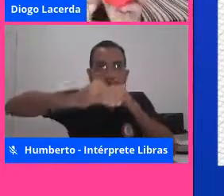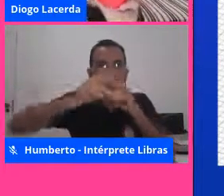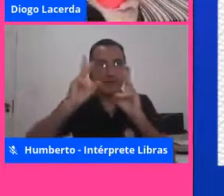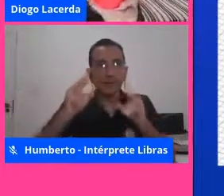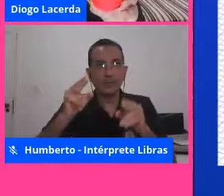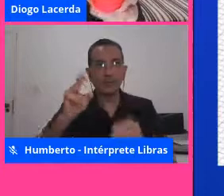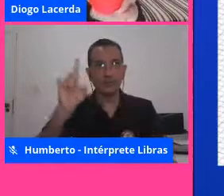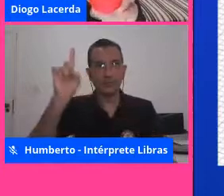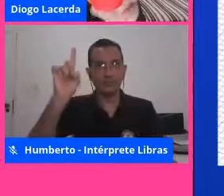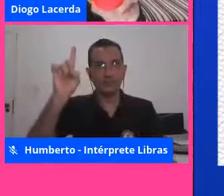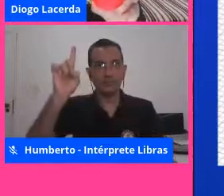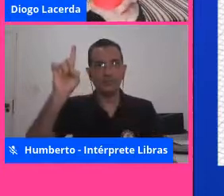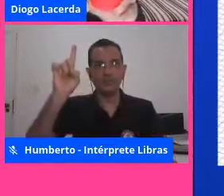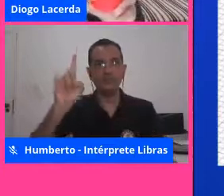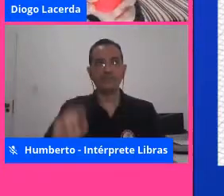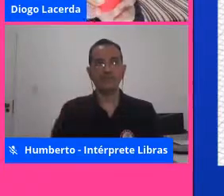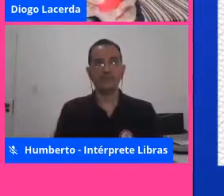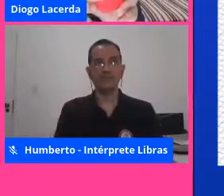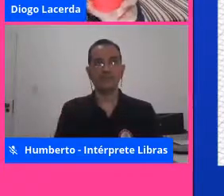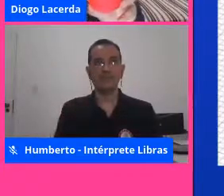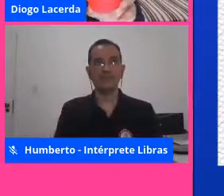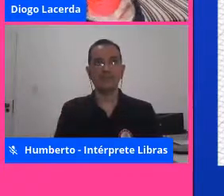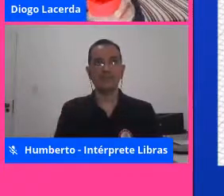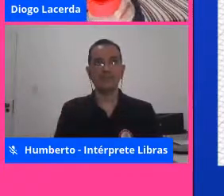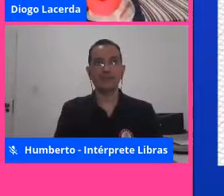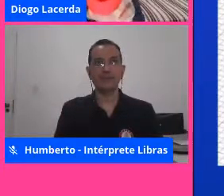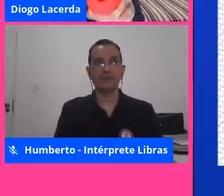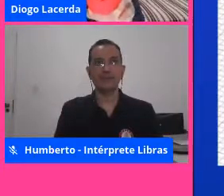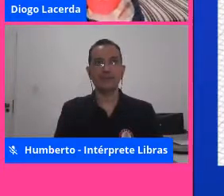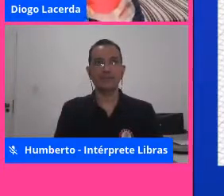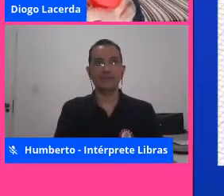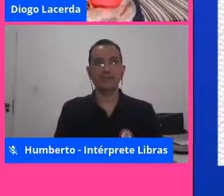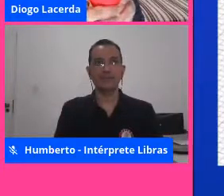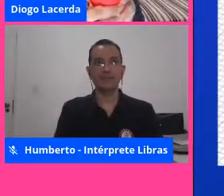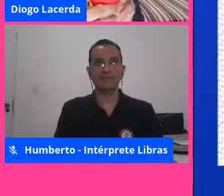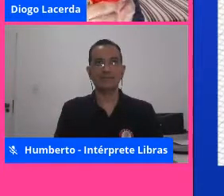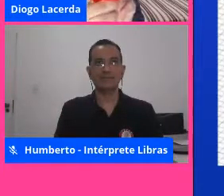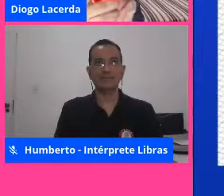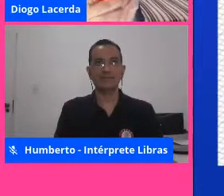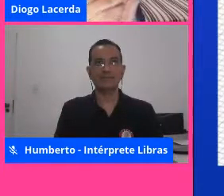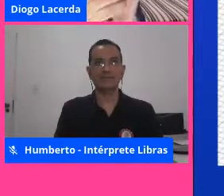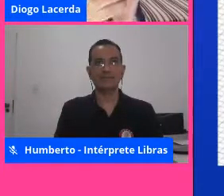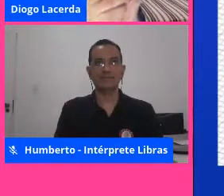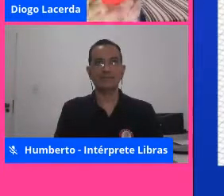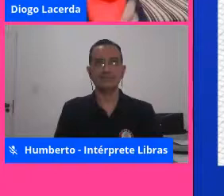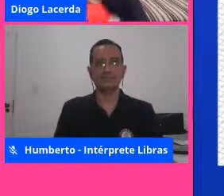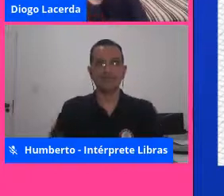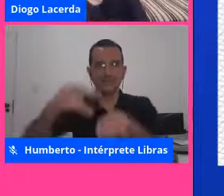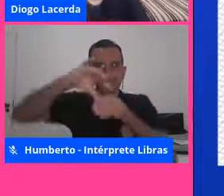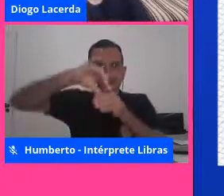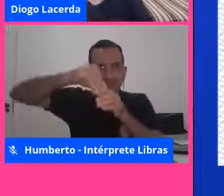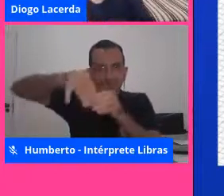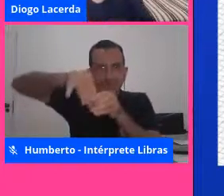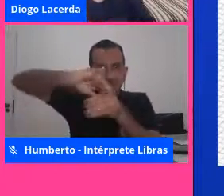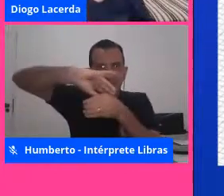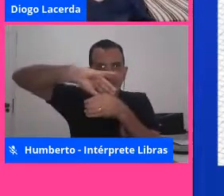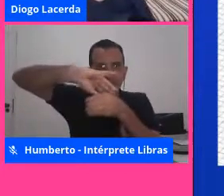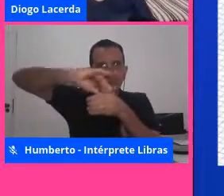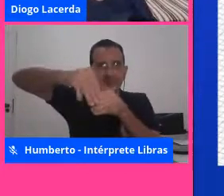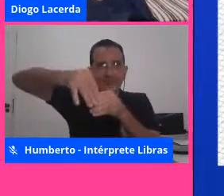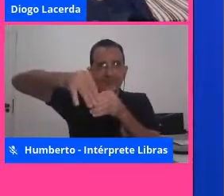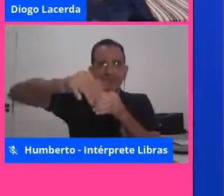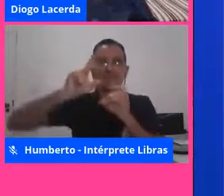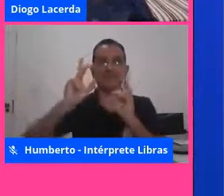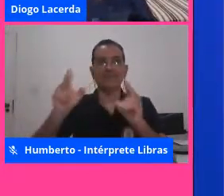vocês podem ver na apresentação. É justamente esse círculo, essa parede daqui. Essa